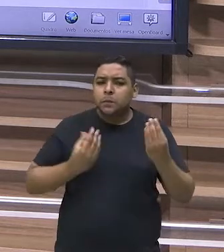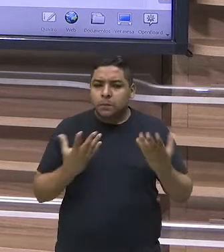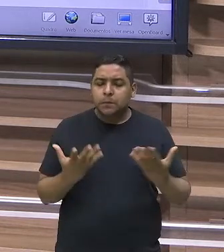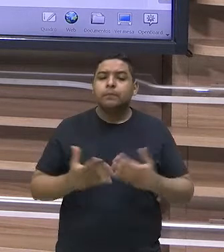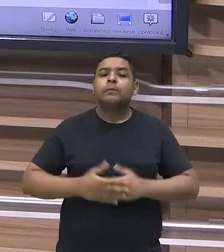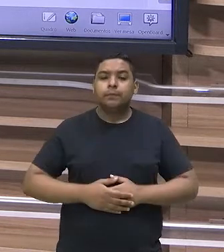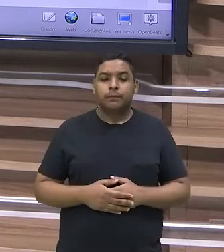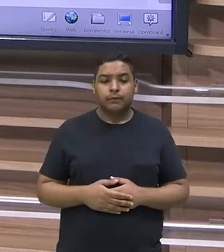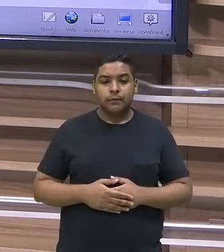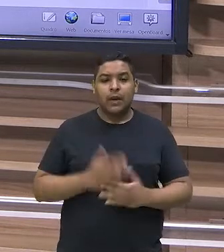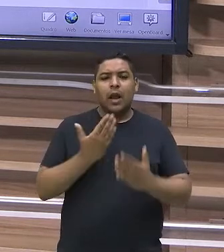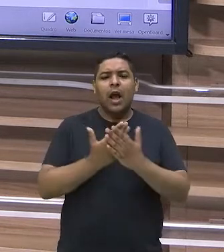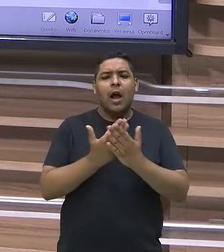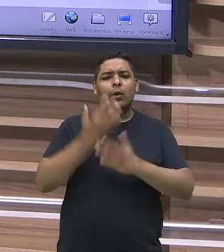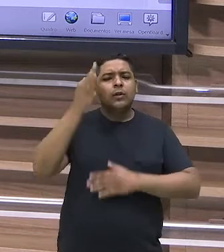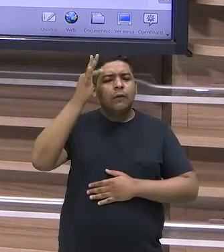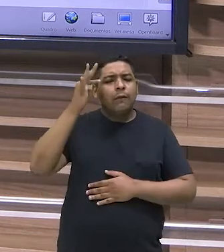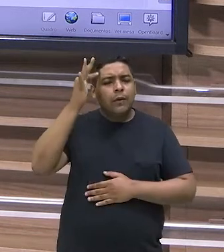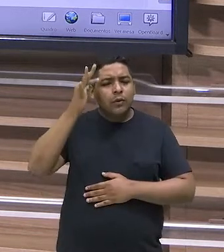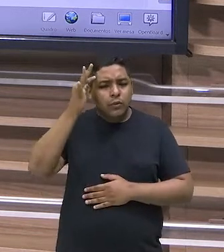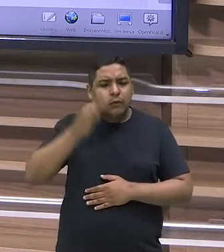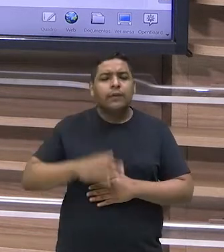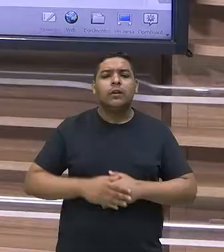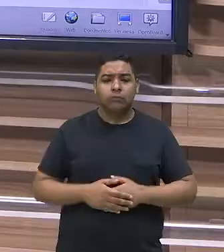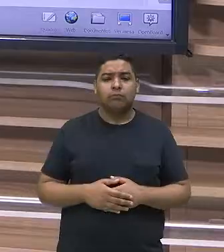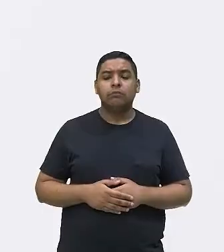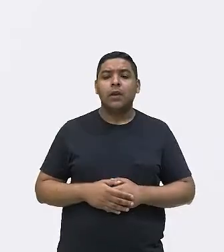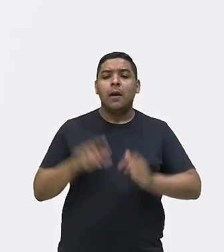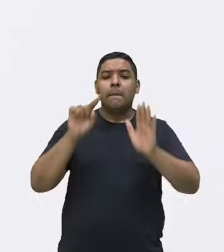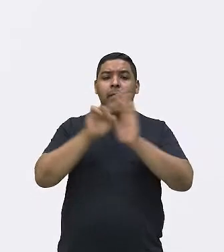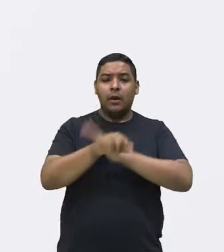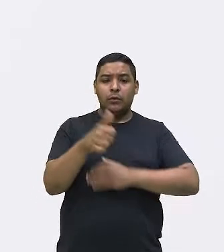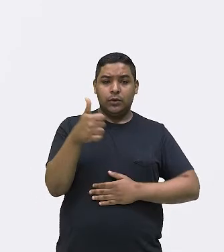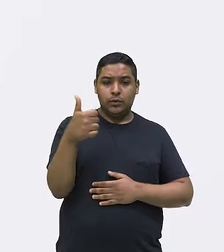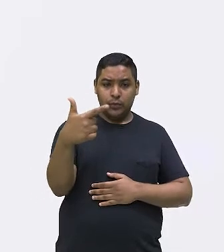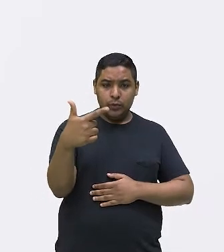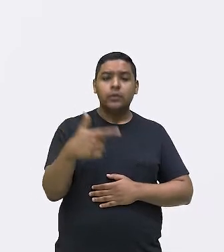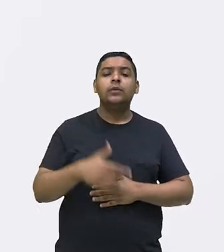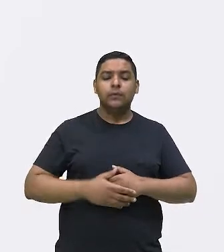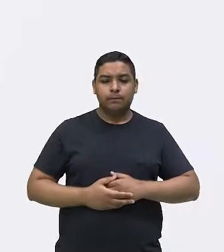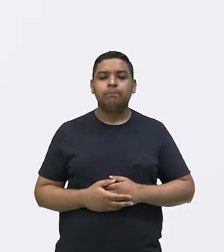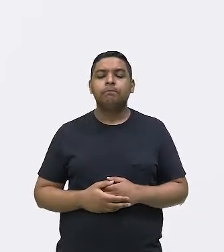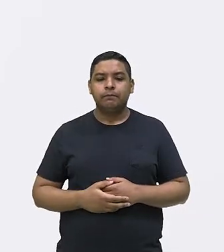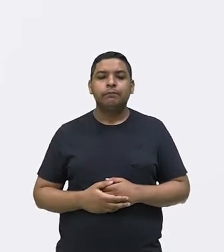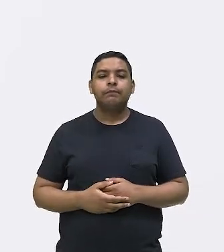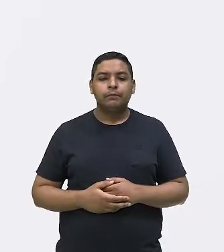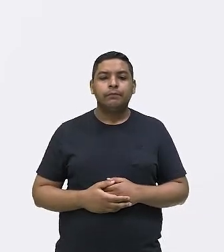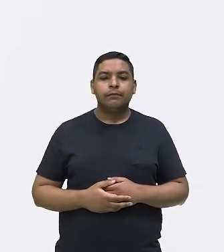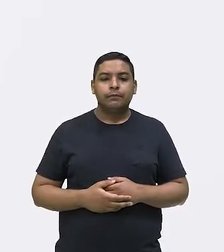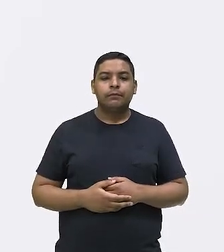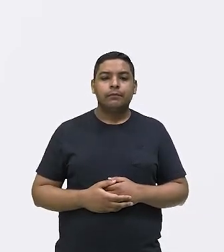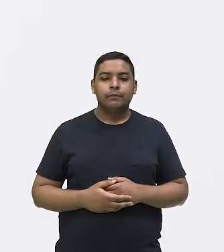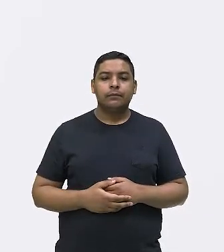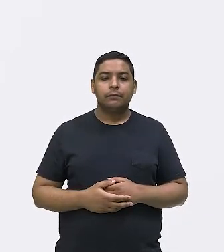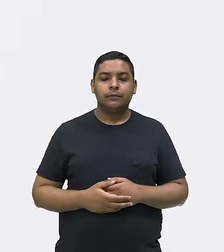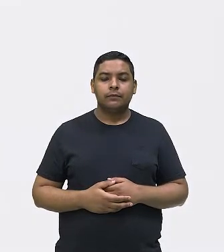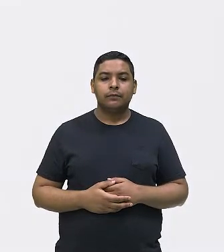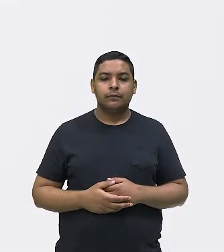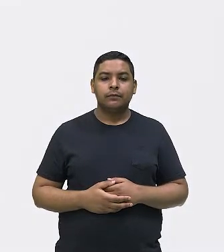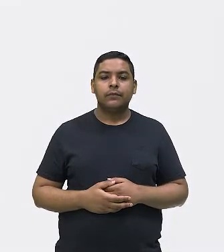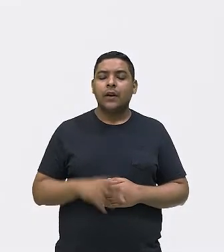Na aula de filosofia então, nós estamos aqui na questão 12, né? Vamos ver aí, ó, a questão 12, ela está falando